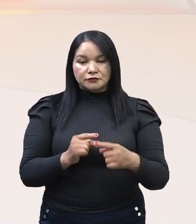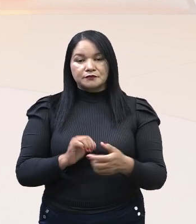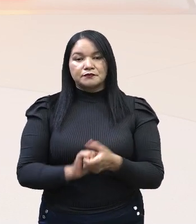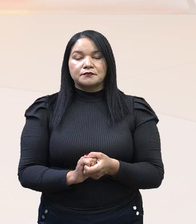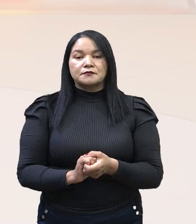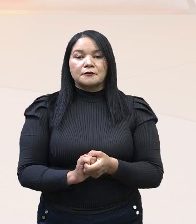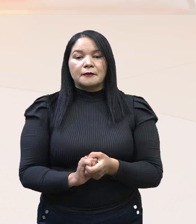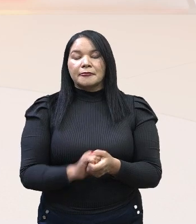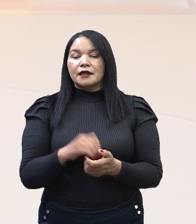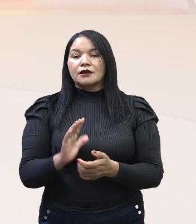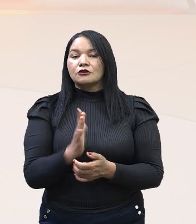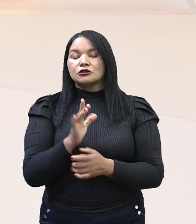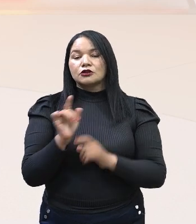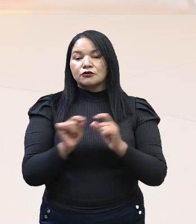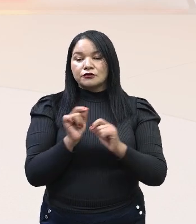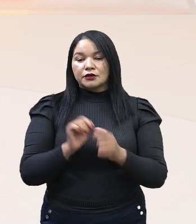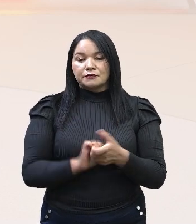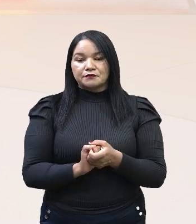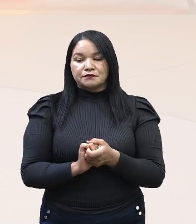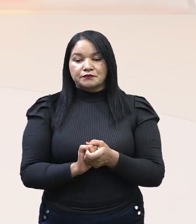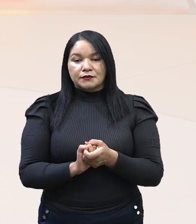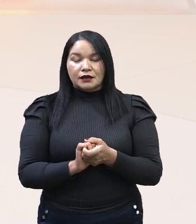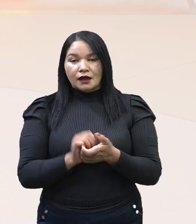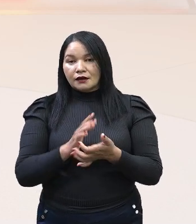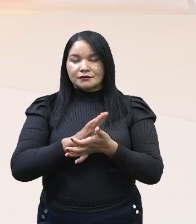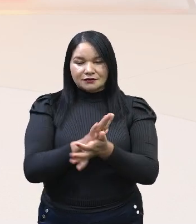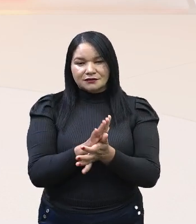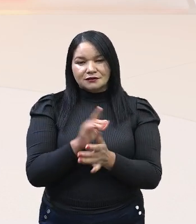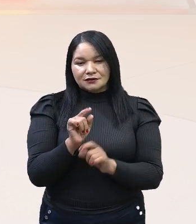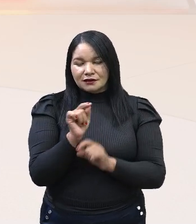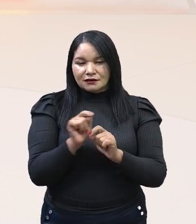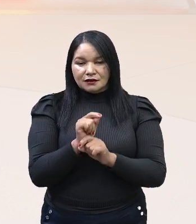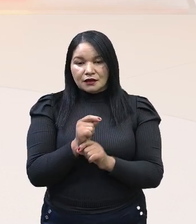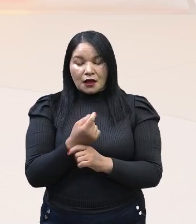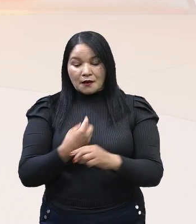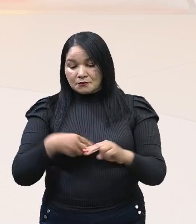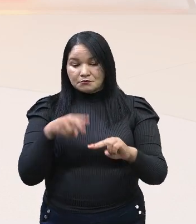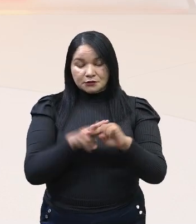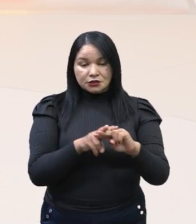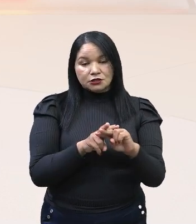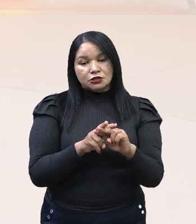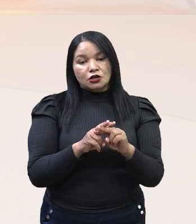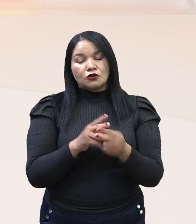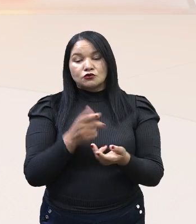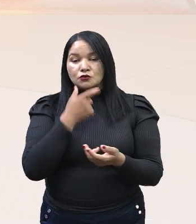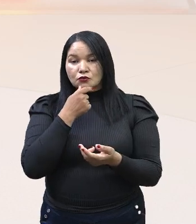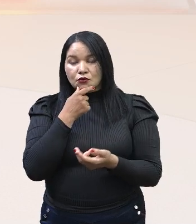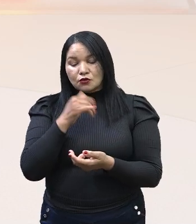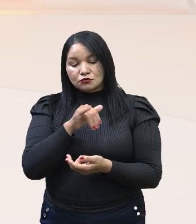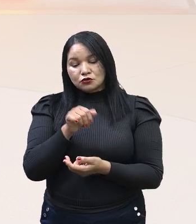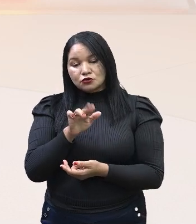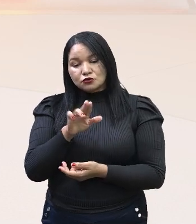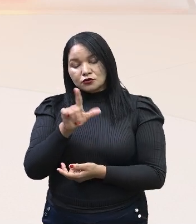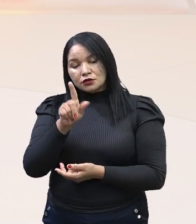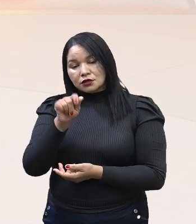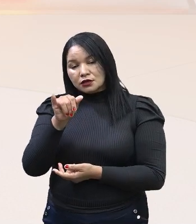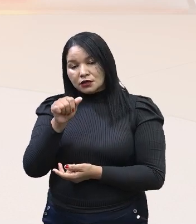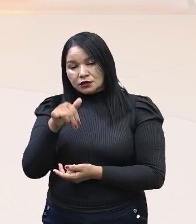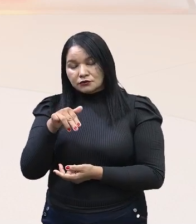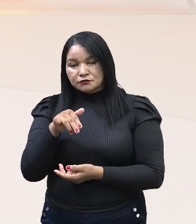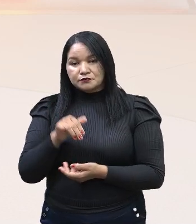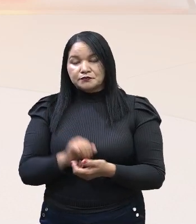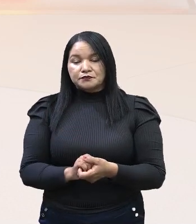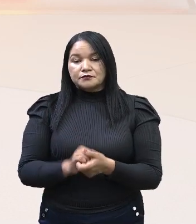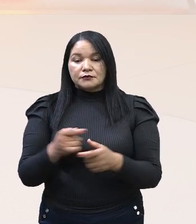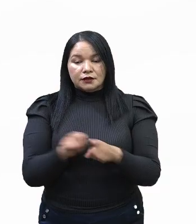Elas foram severamente reprimidas, resultando na prisão e exílio de Julião, o fundador das ligas camponesas,